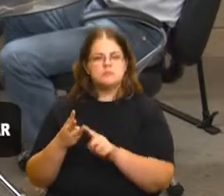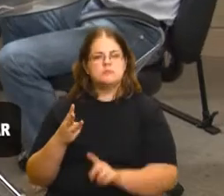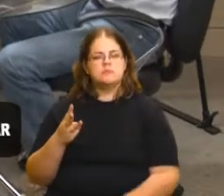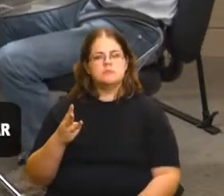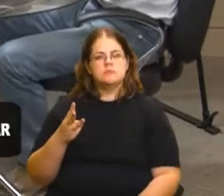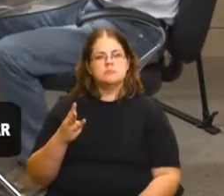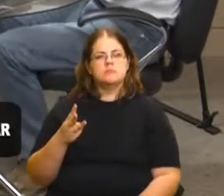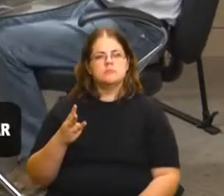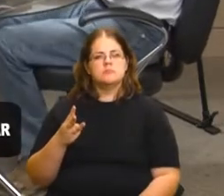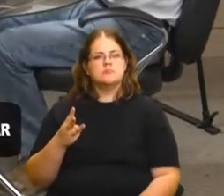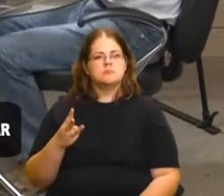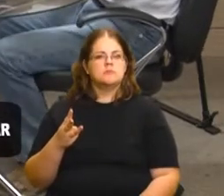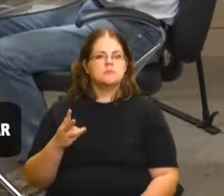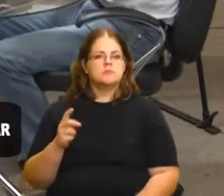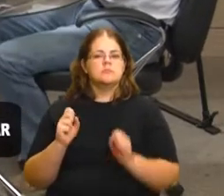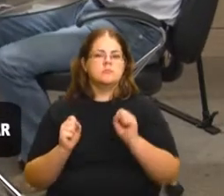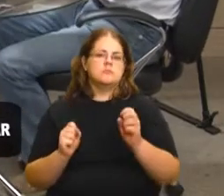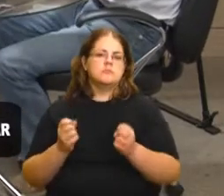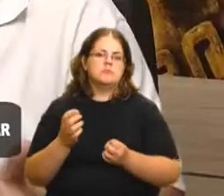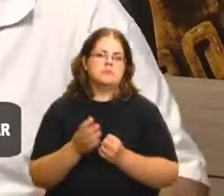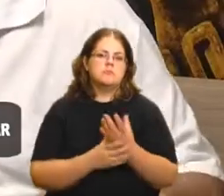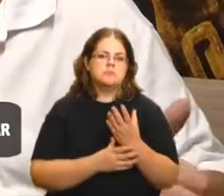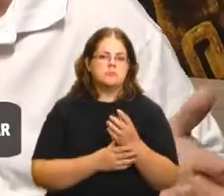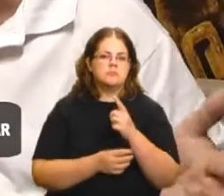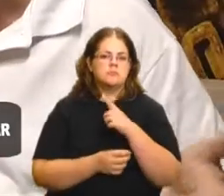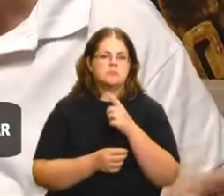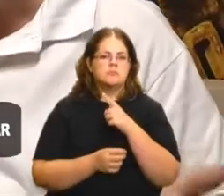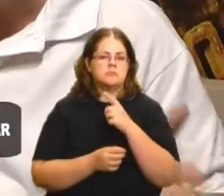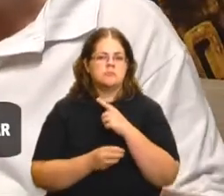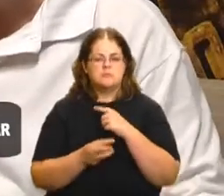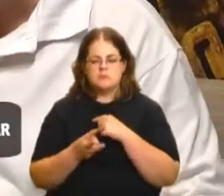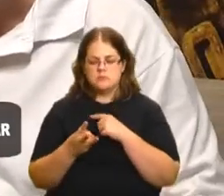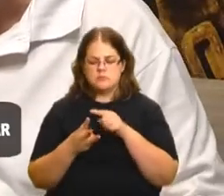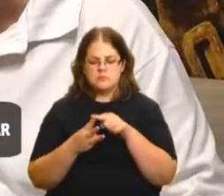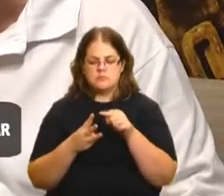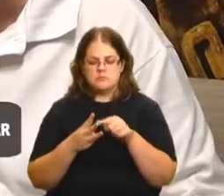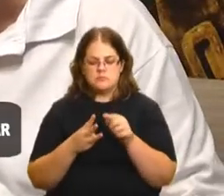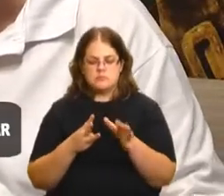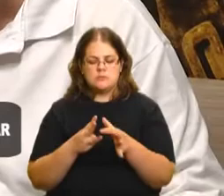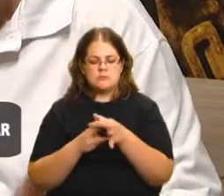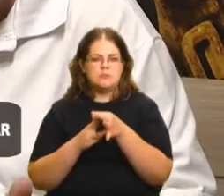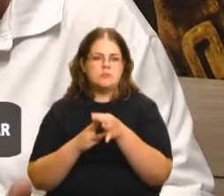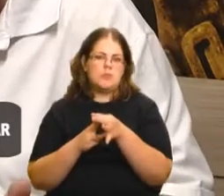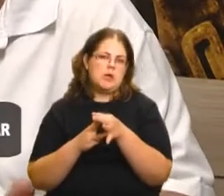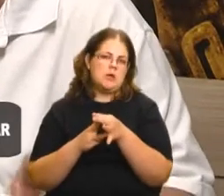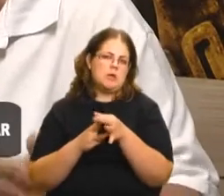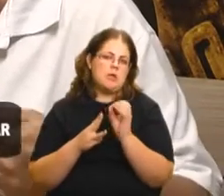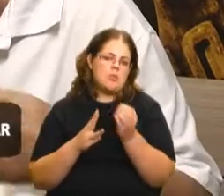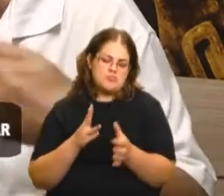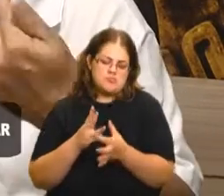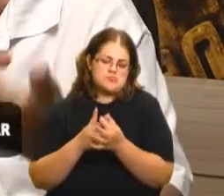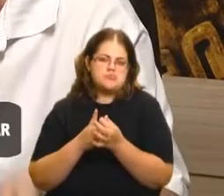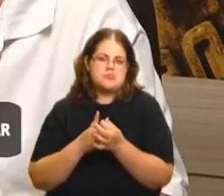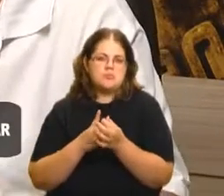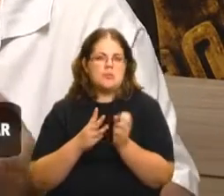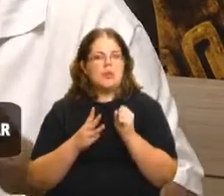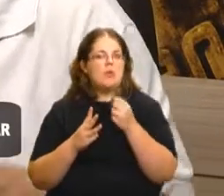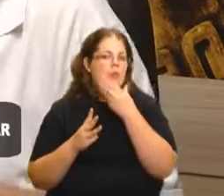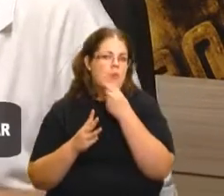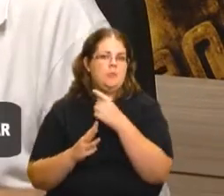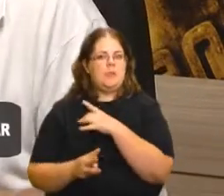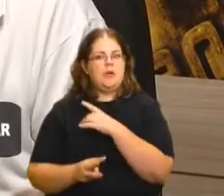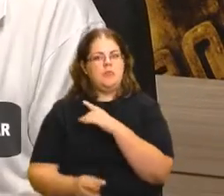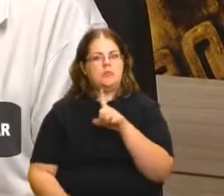Tá. Seria talvez possível haver uma coligação entre PSD e PTB, talvez esse fosse o medo do